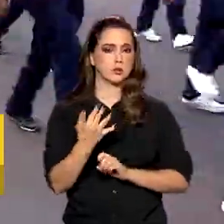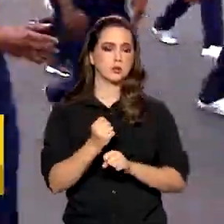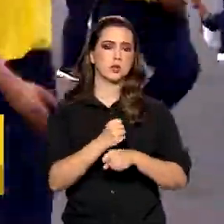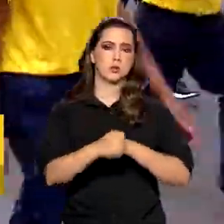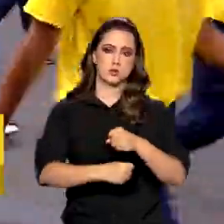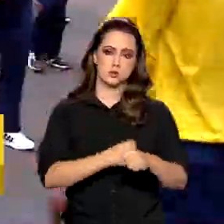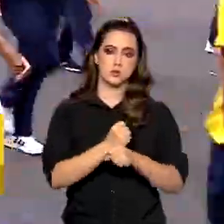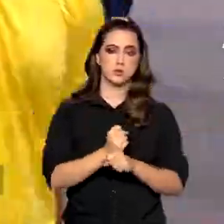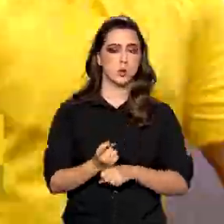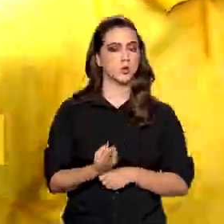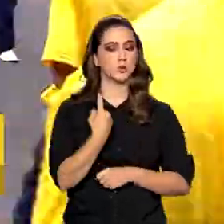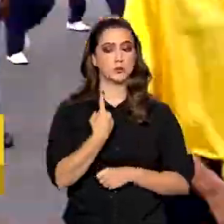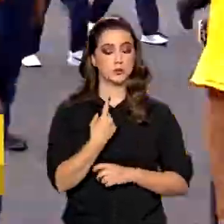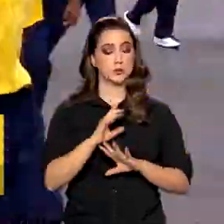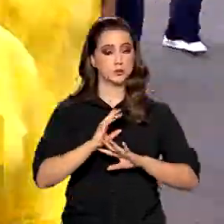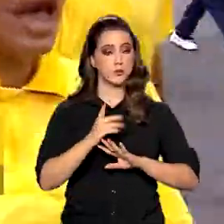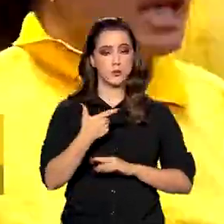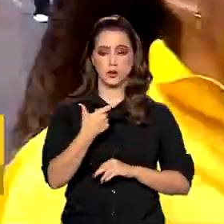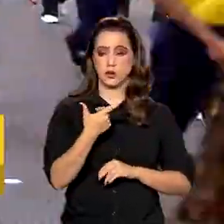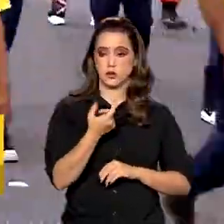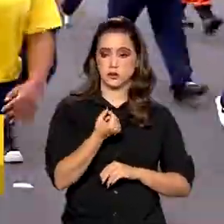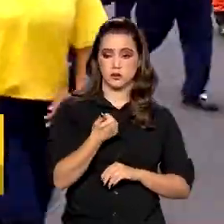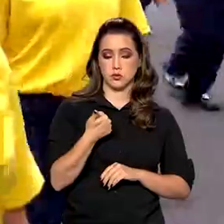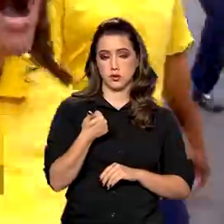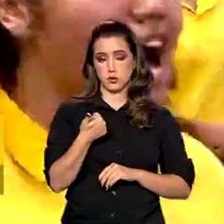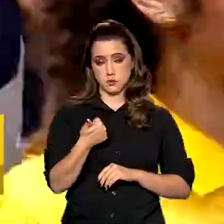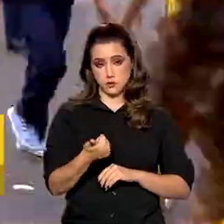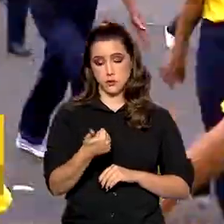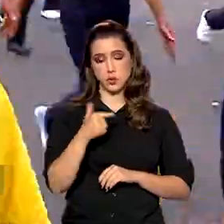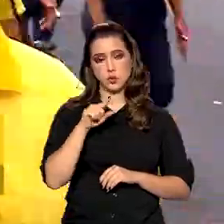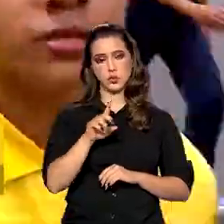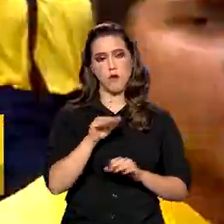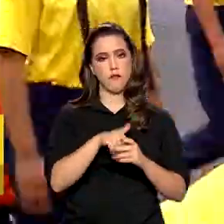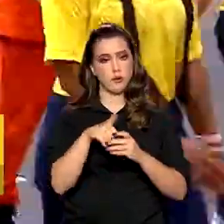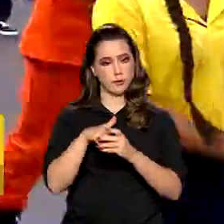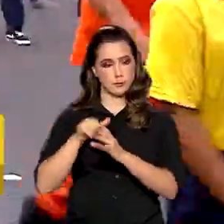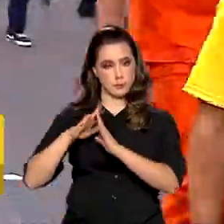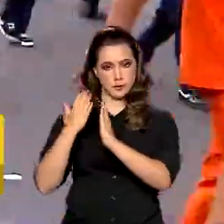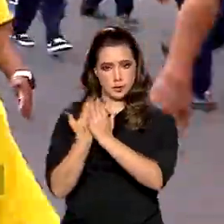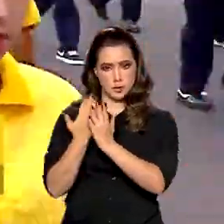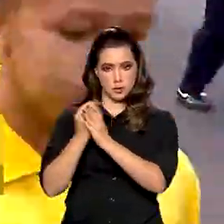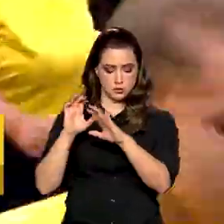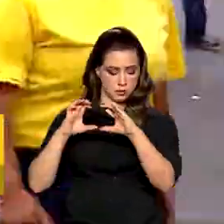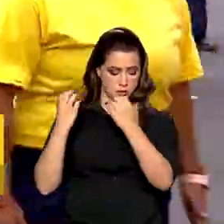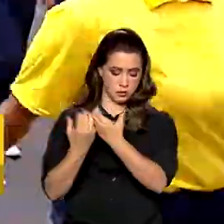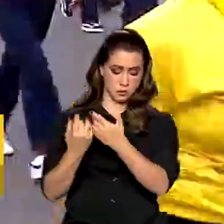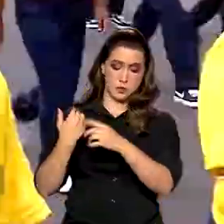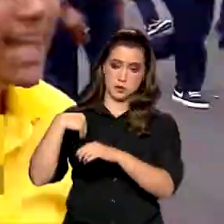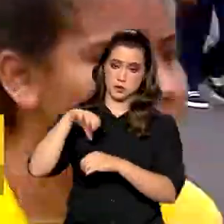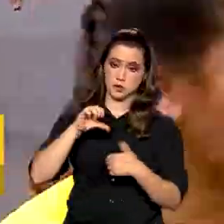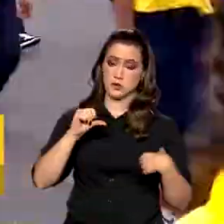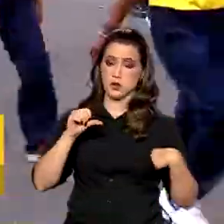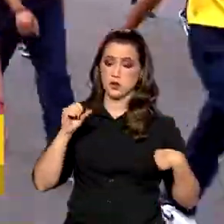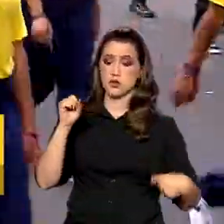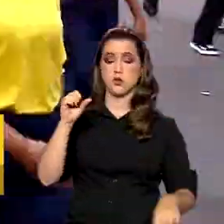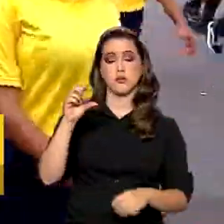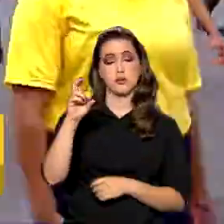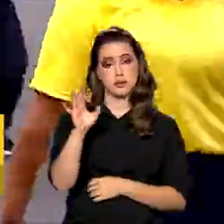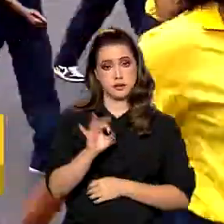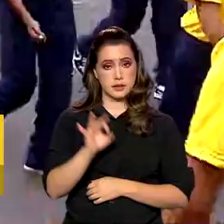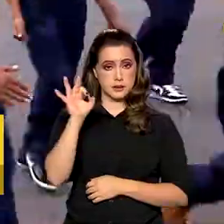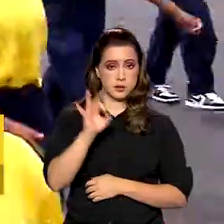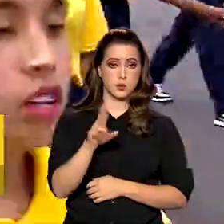a comunidade escolar, por votação expressiva de mais de 95% de aprovação, adotou o programa de